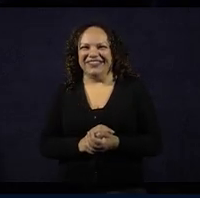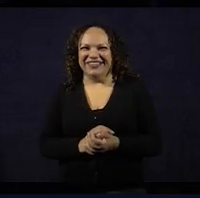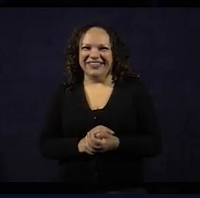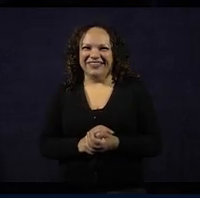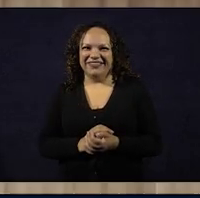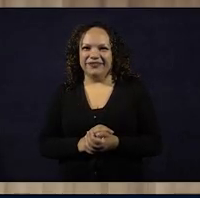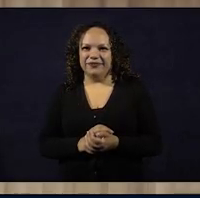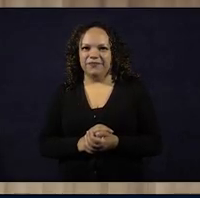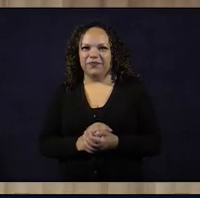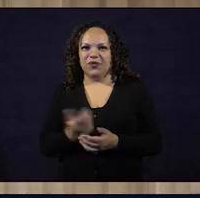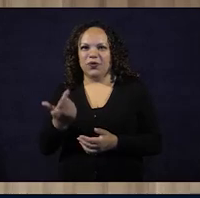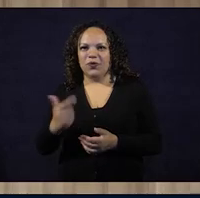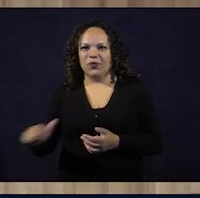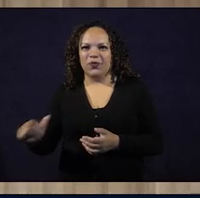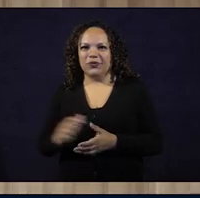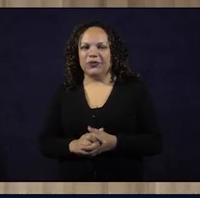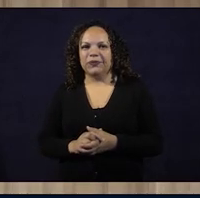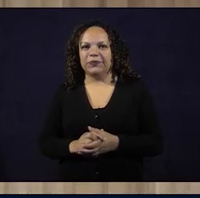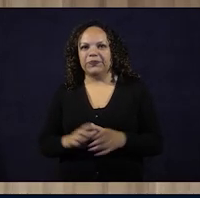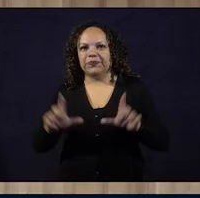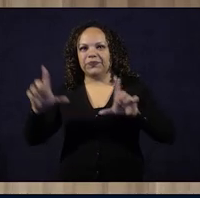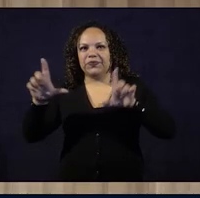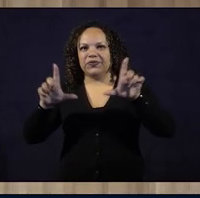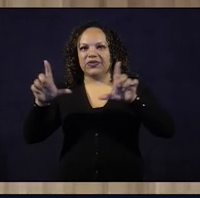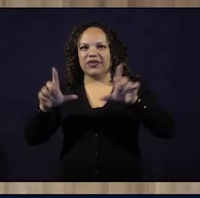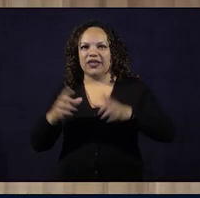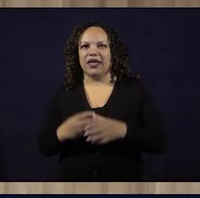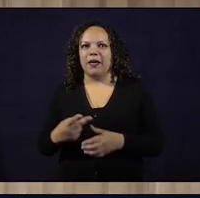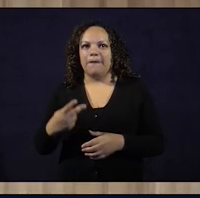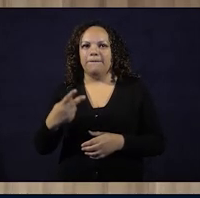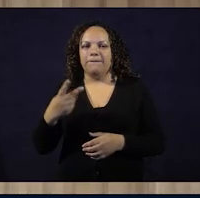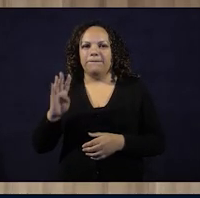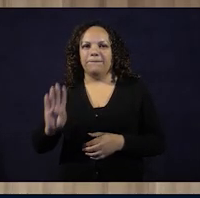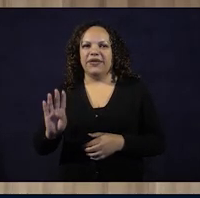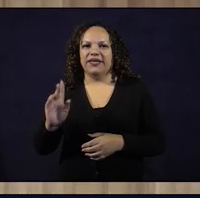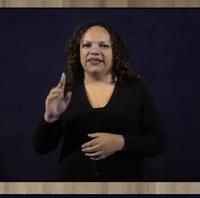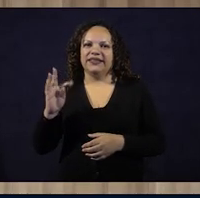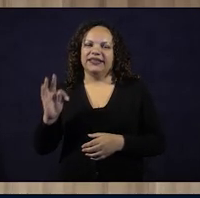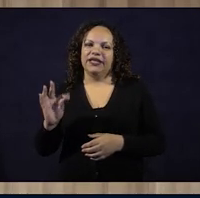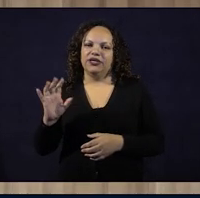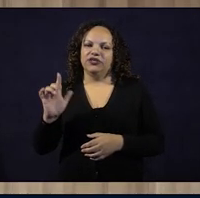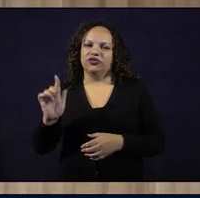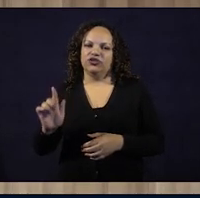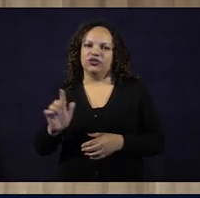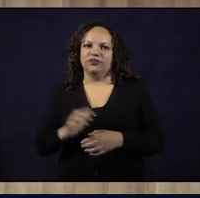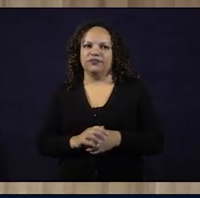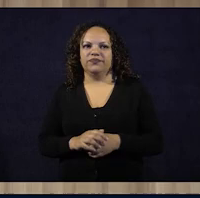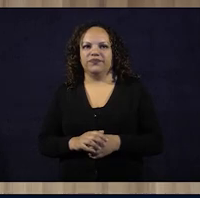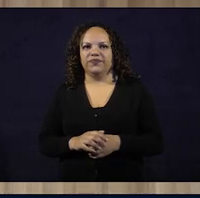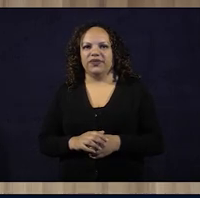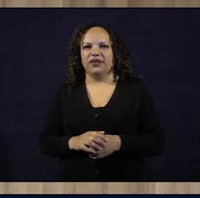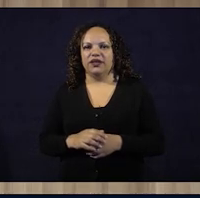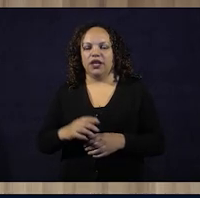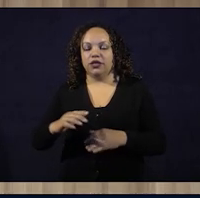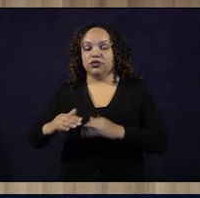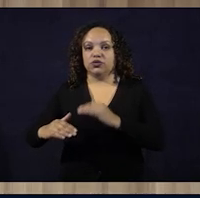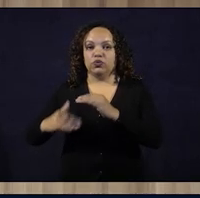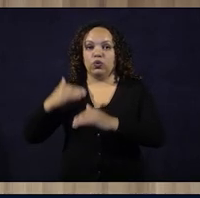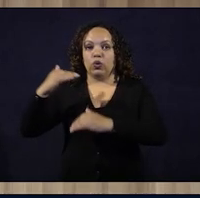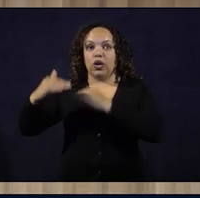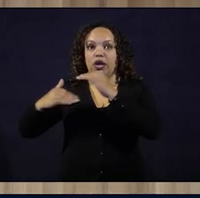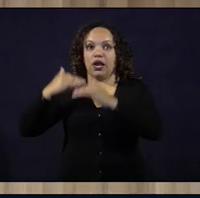nosso próximo painel tá todo aqui seguindo com bestejar agrofólio 2022 nosso painel traz o crescimento